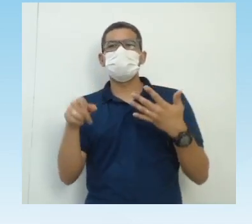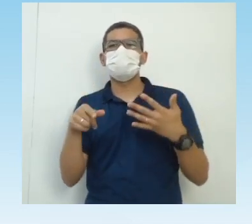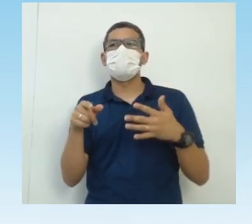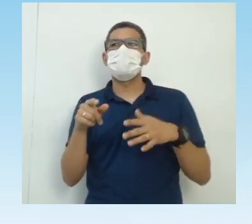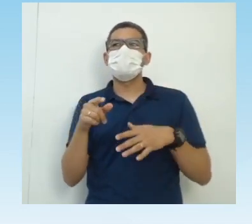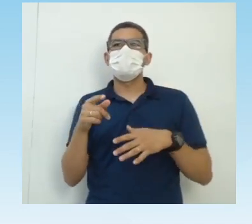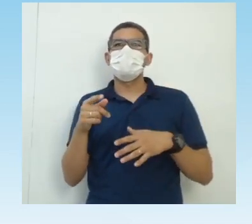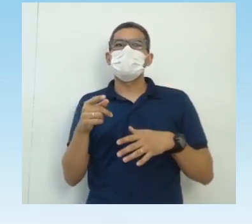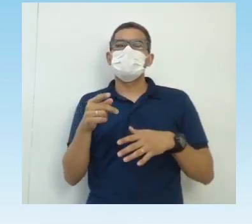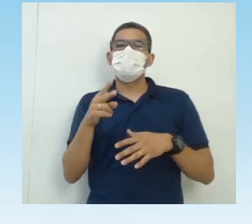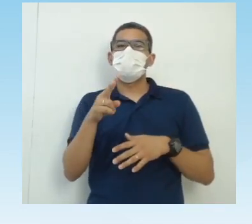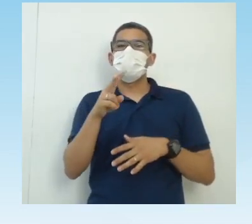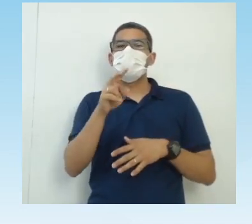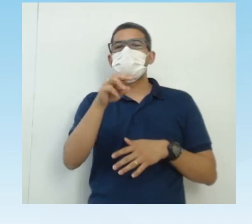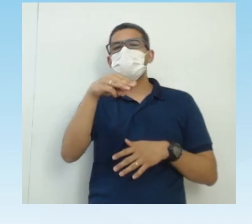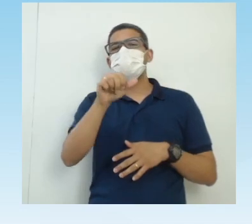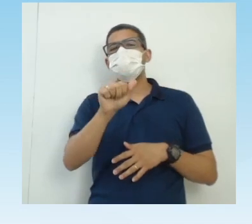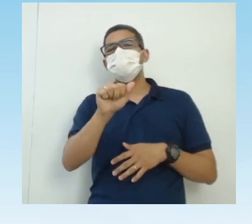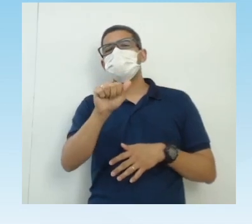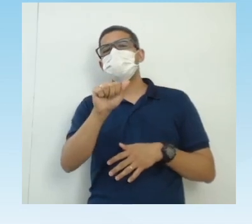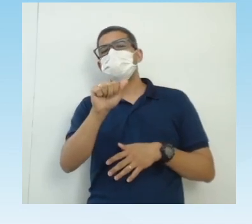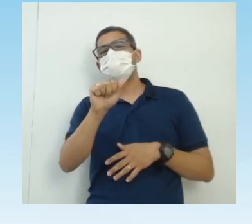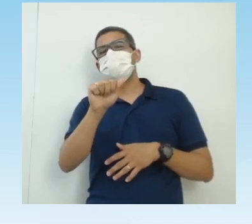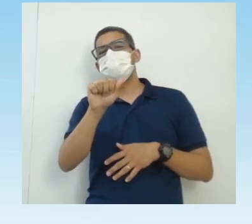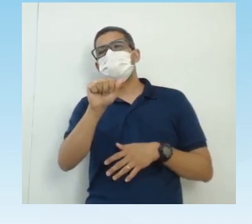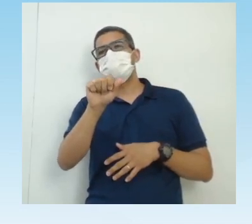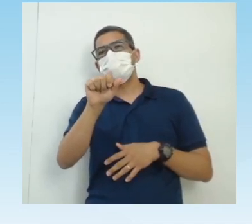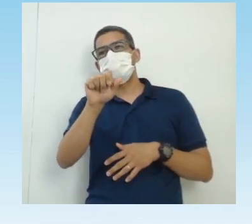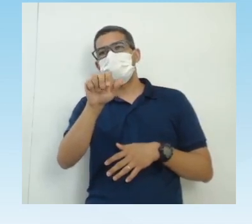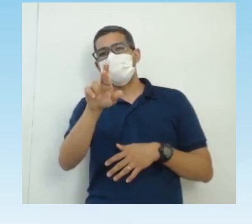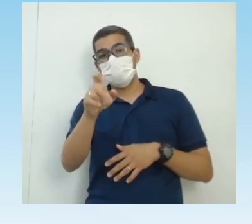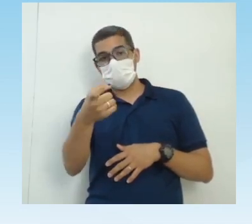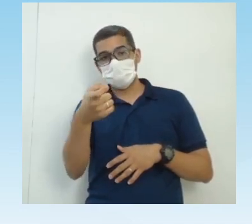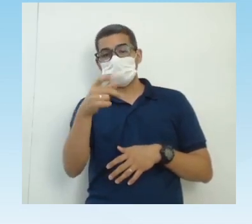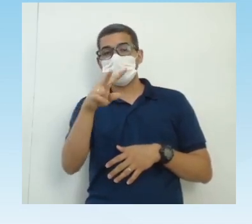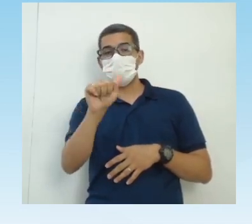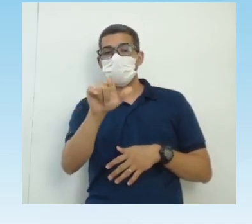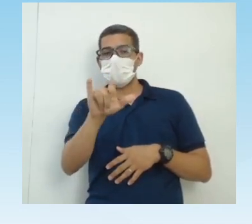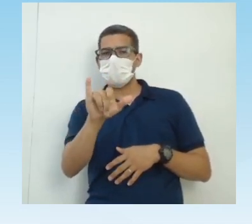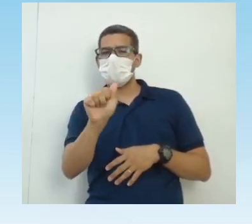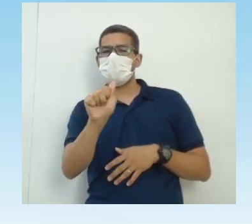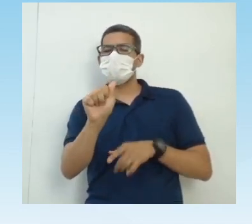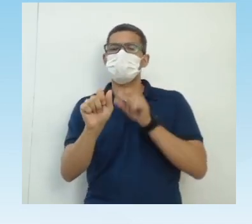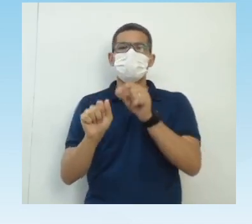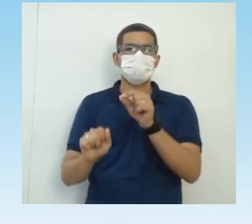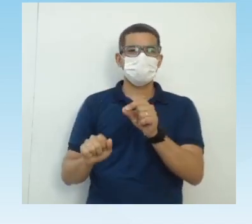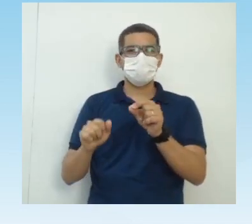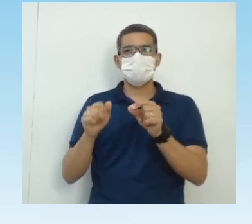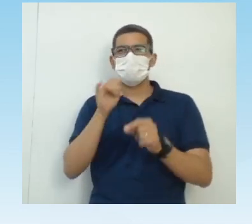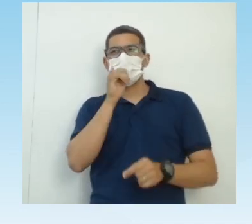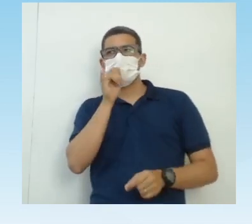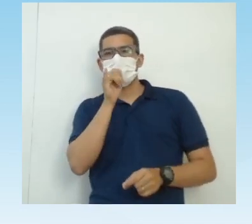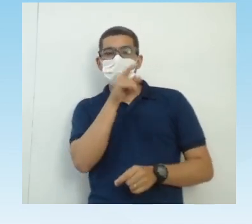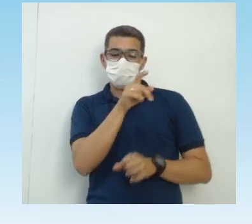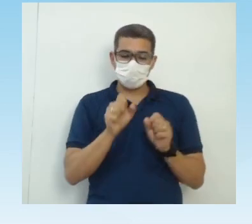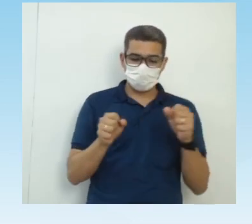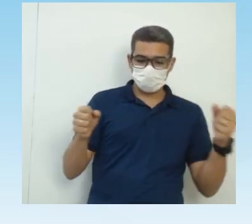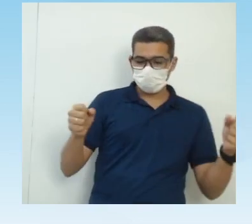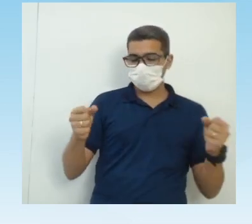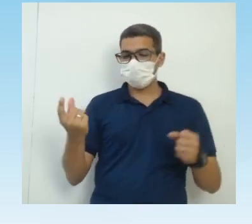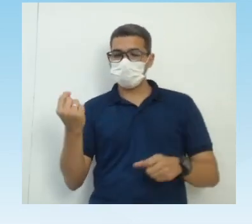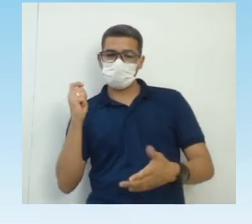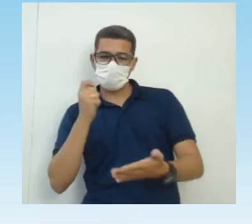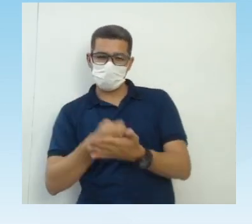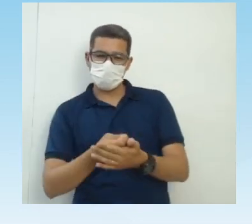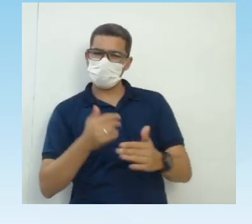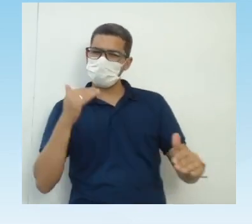prática, de uma forma muito objetiva para você visualizar? Bom, aquele valor que não é coerente com o esforço que você desenvolve.